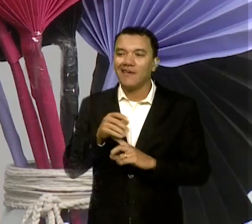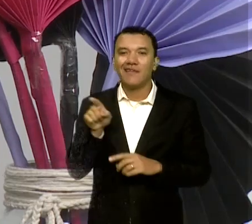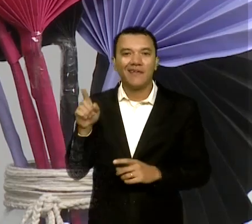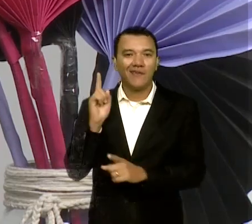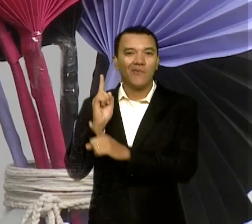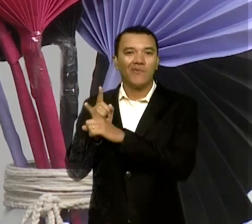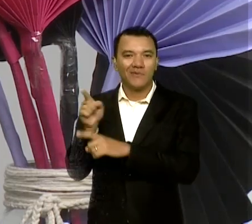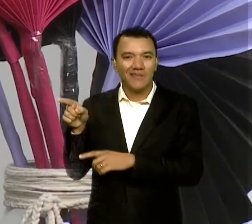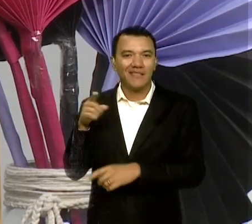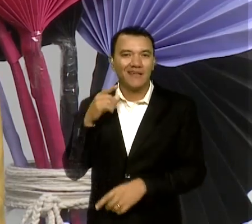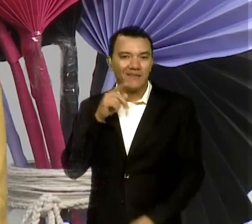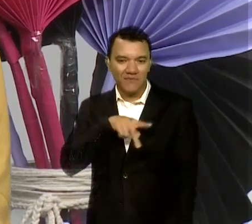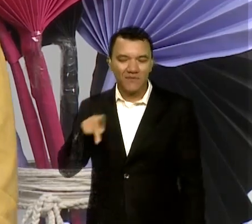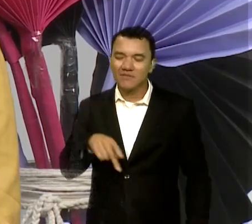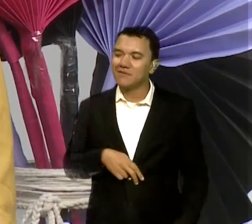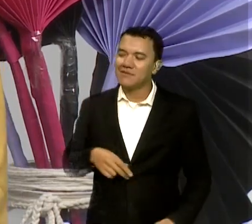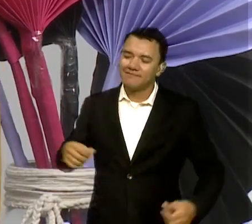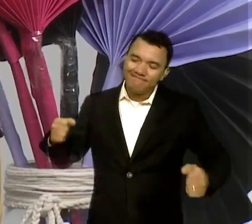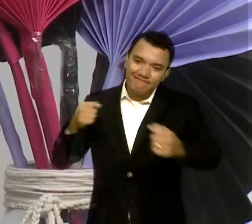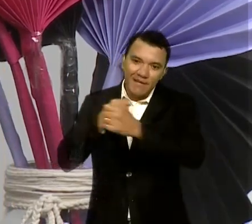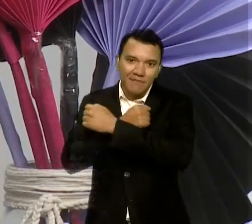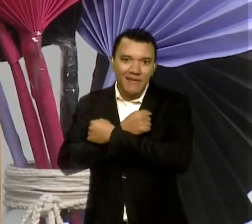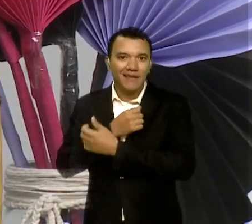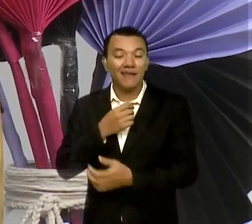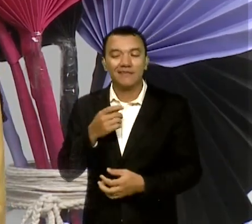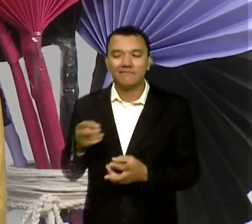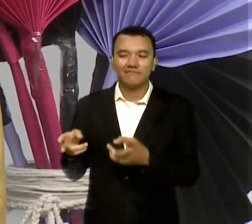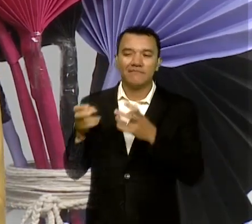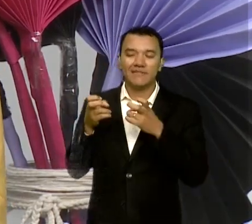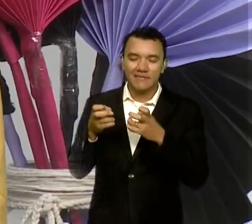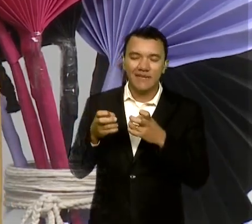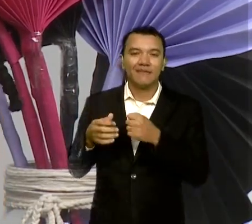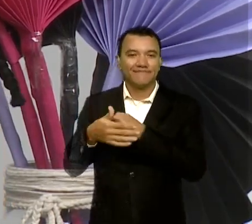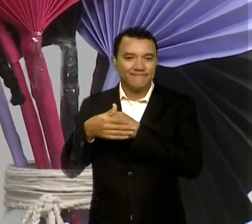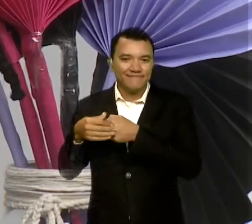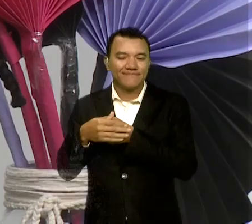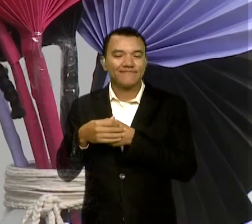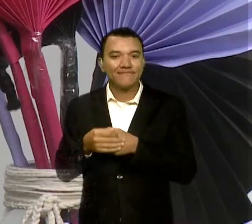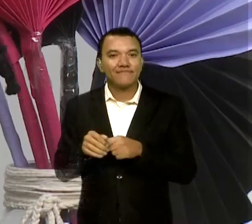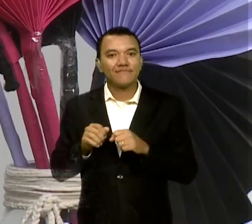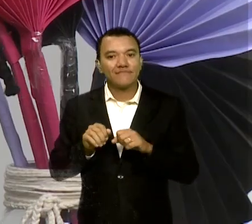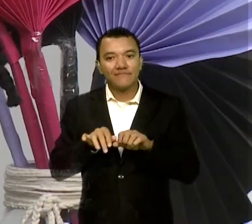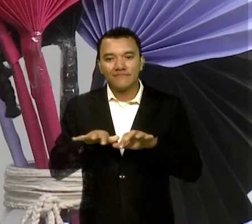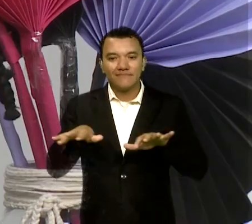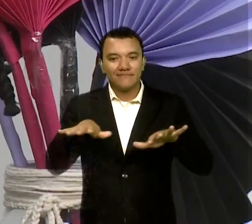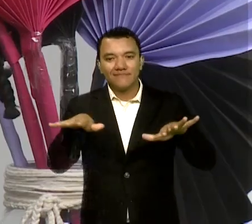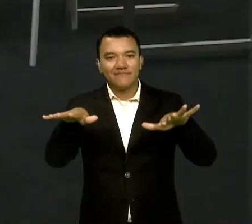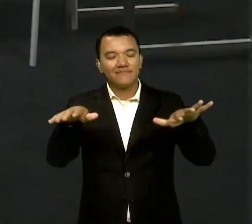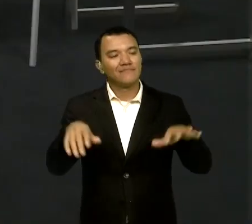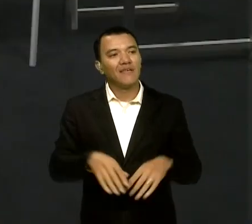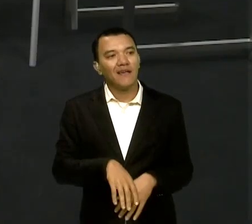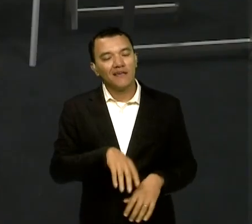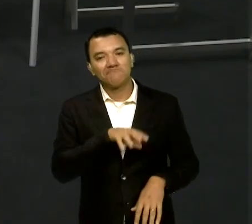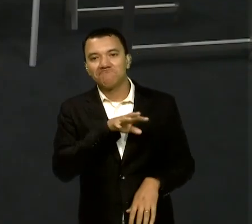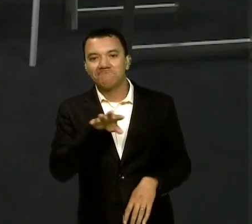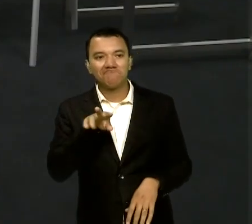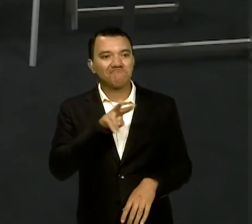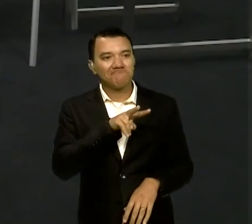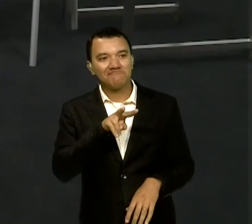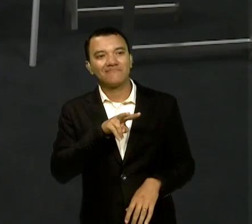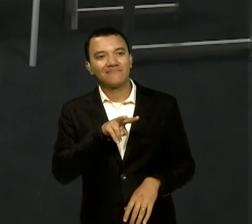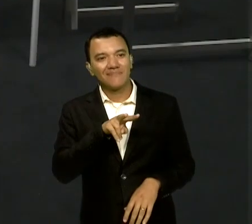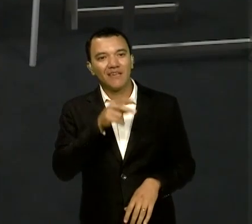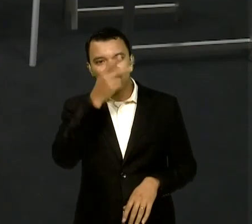professora. Então a gente percebe que o afeto vai se multiplicando e o quão é gratificante a gente ver as pessoas que a gente